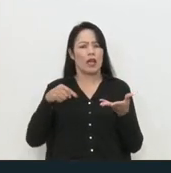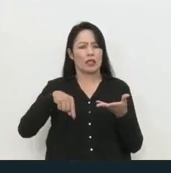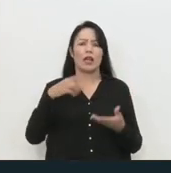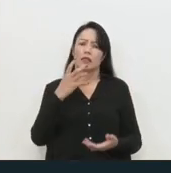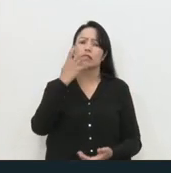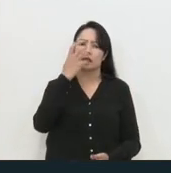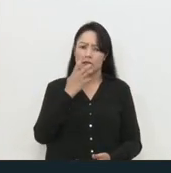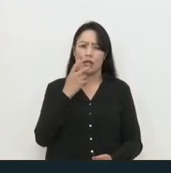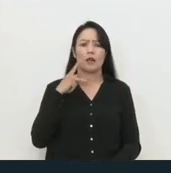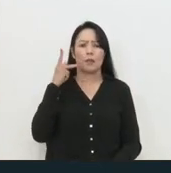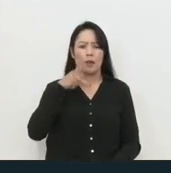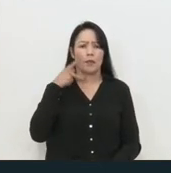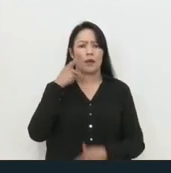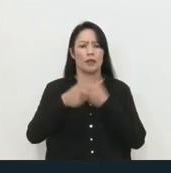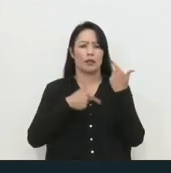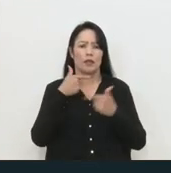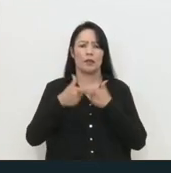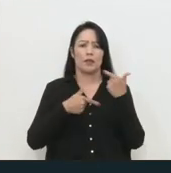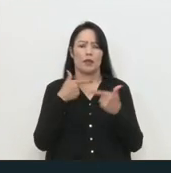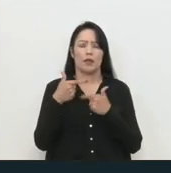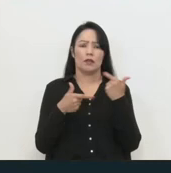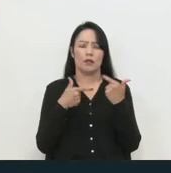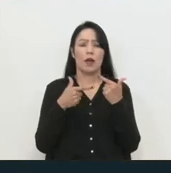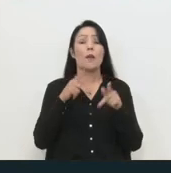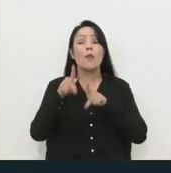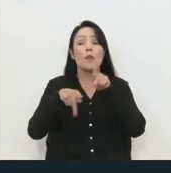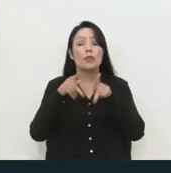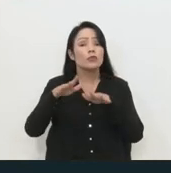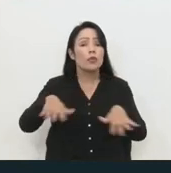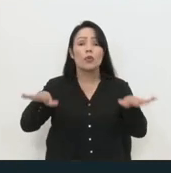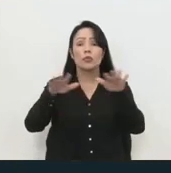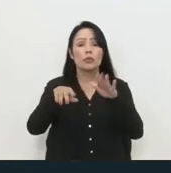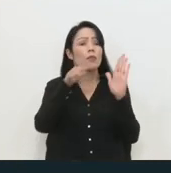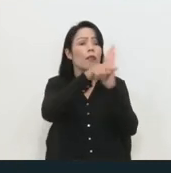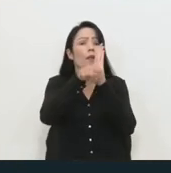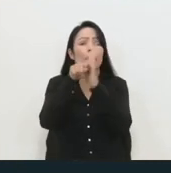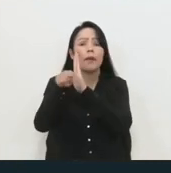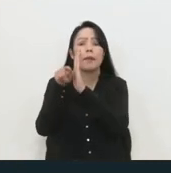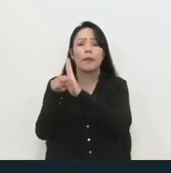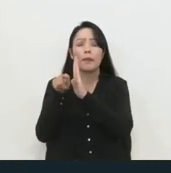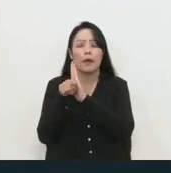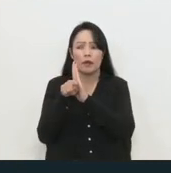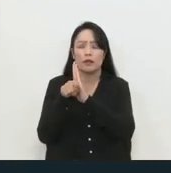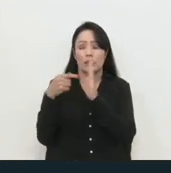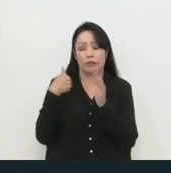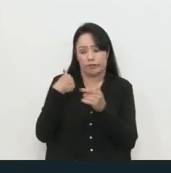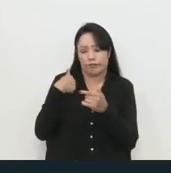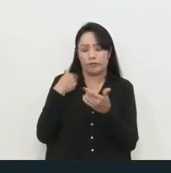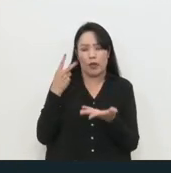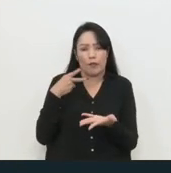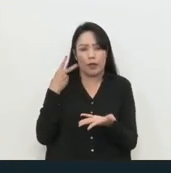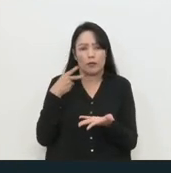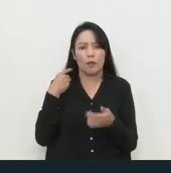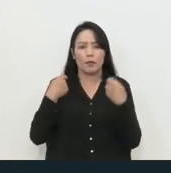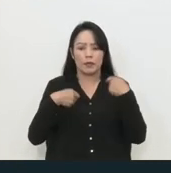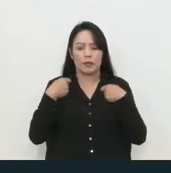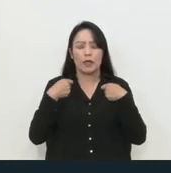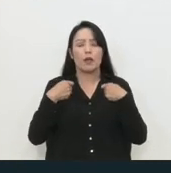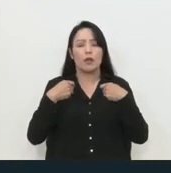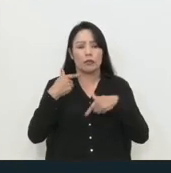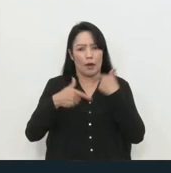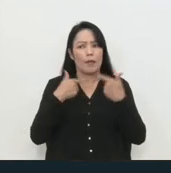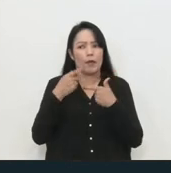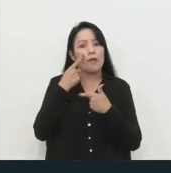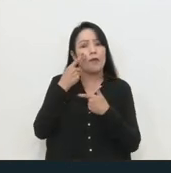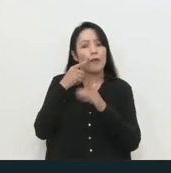enquanto parlamentares dessa casa né e a população quando ela nos cobra eu falei assim não vou fazer o meu papel e vou questionar isso aí e